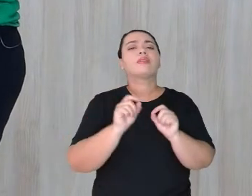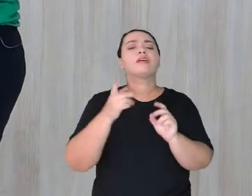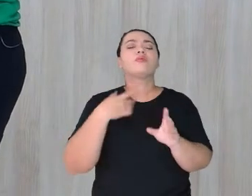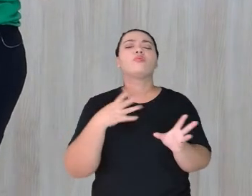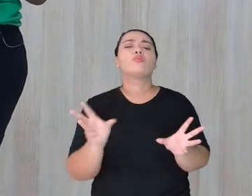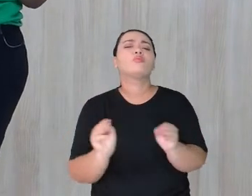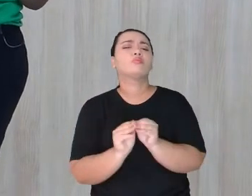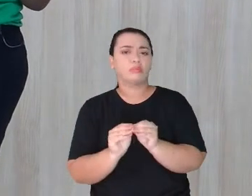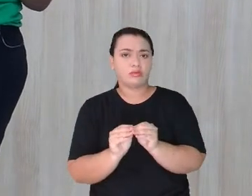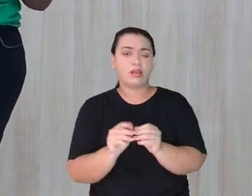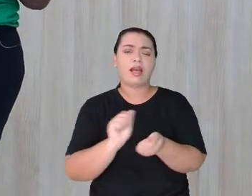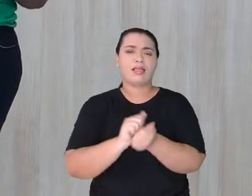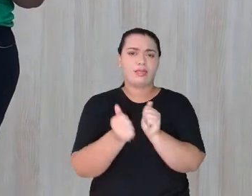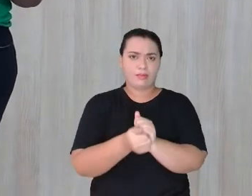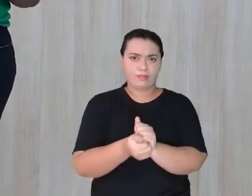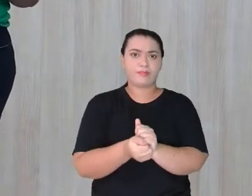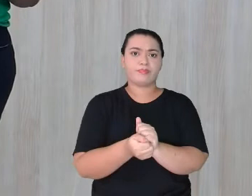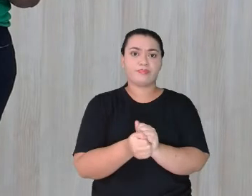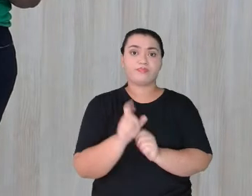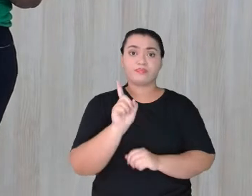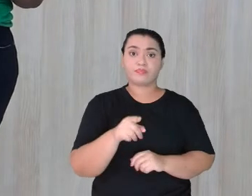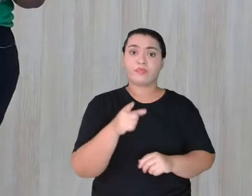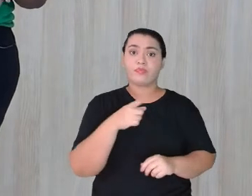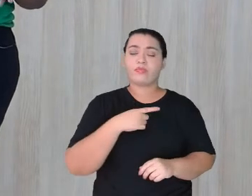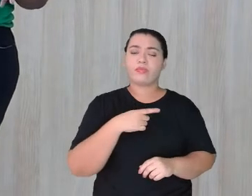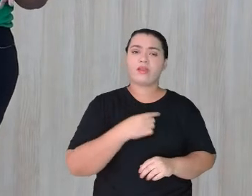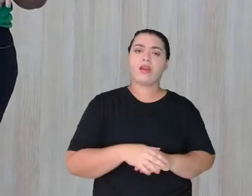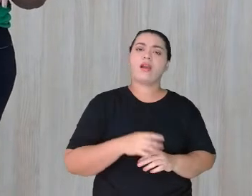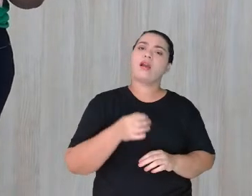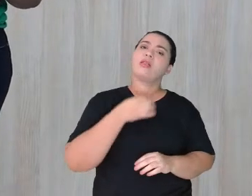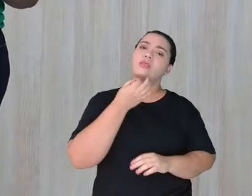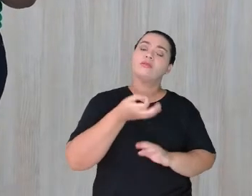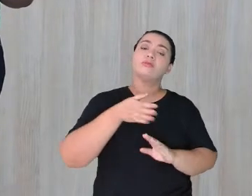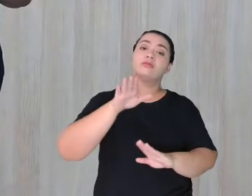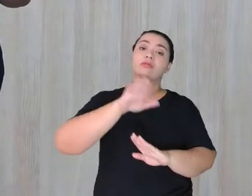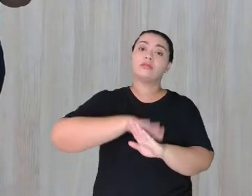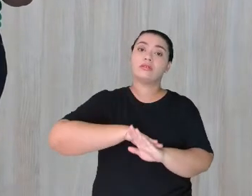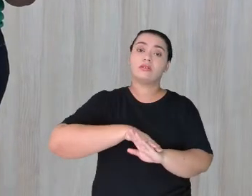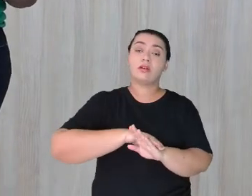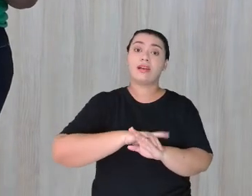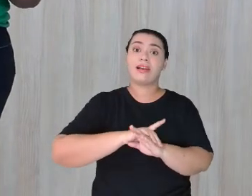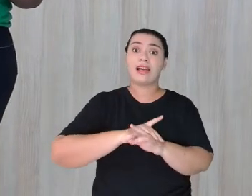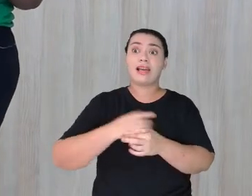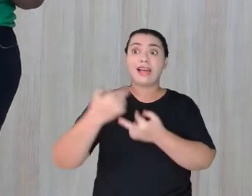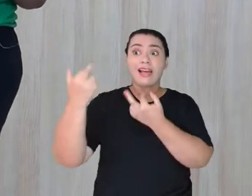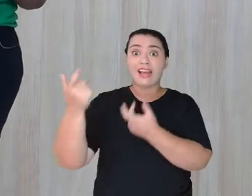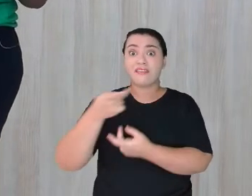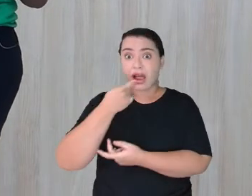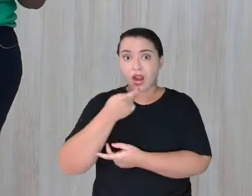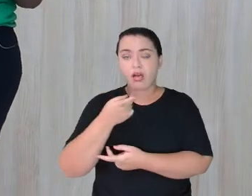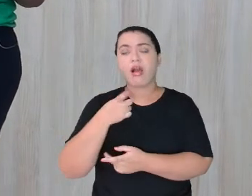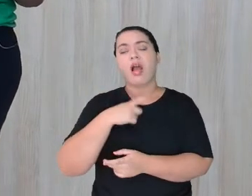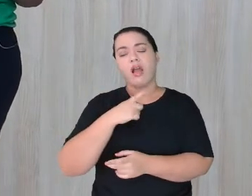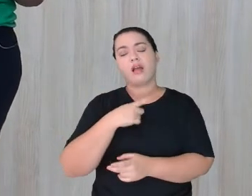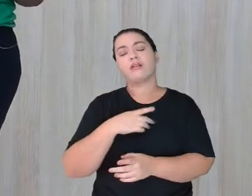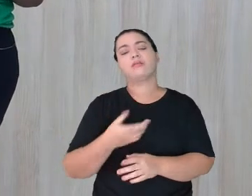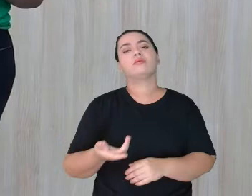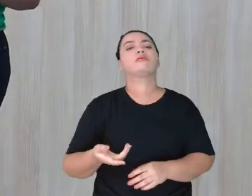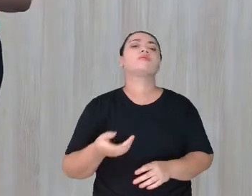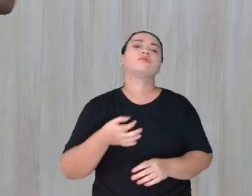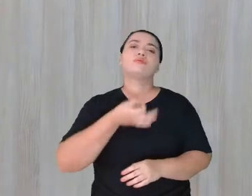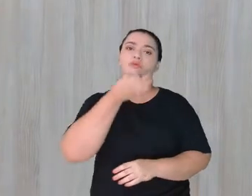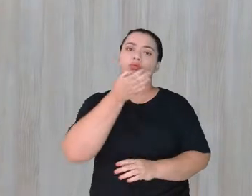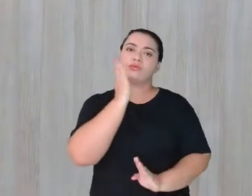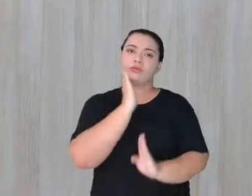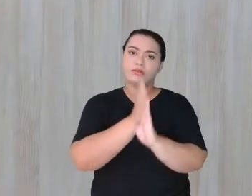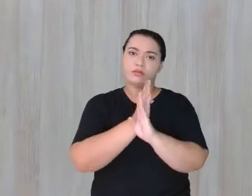eu faço alguma adaptação, a gente tem o discurso indireto. Quando eu coloco exatamente a forma como ela falou, a gente tem o discurso direto.